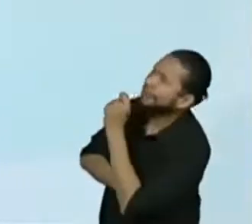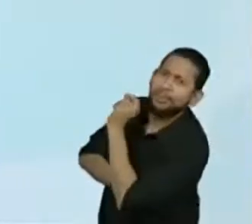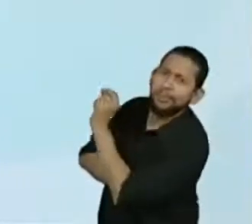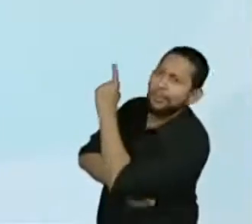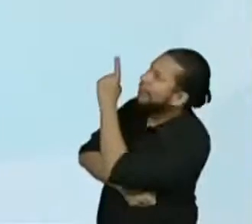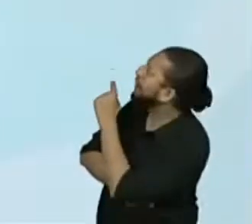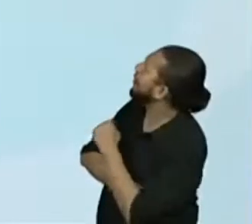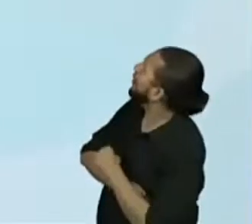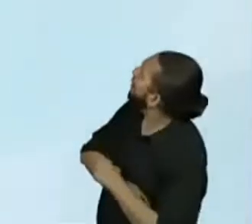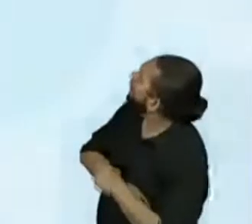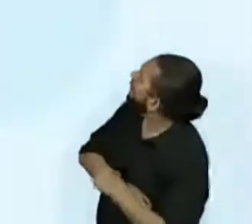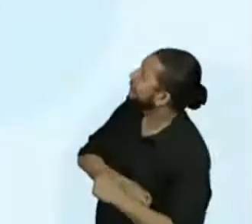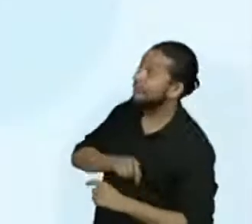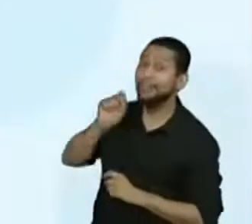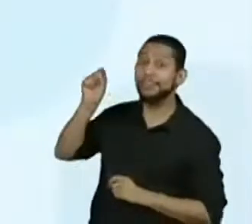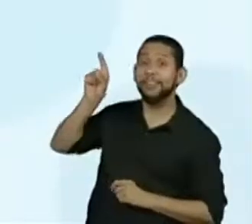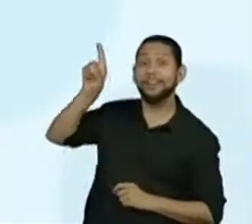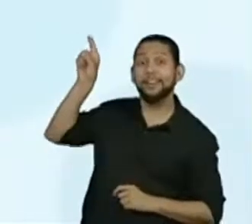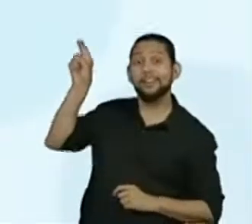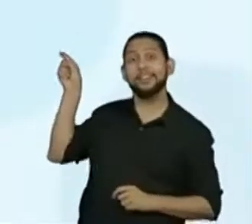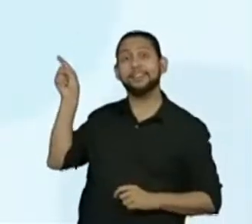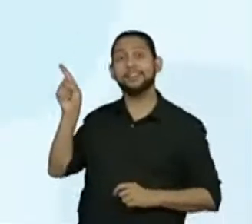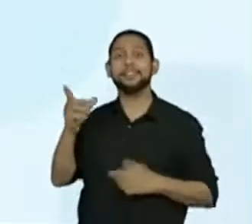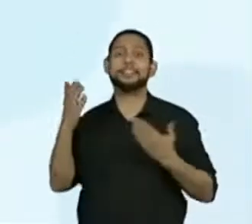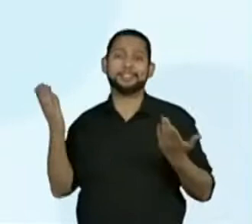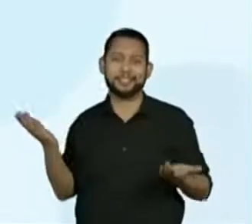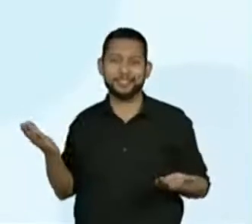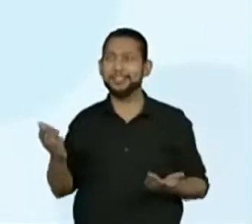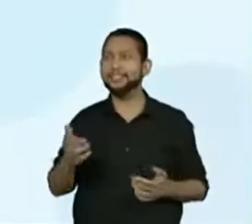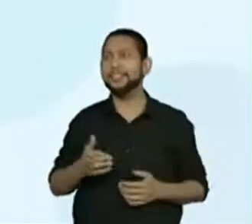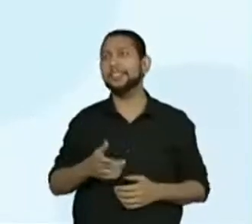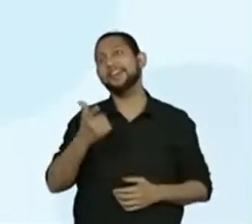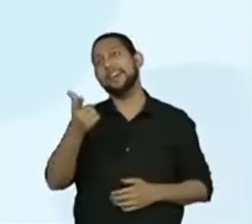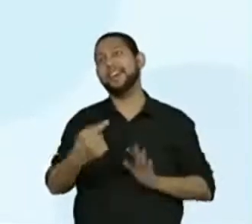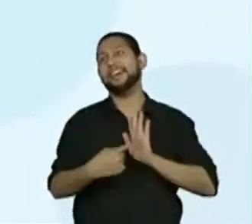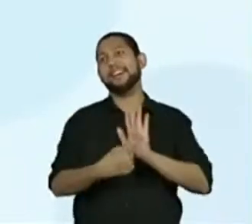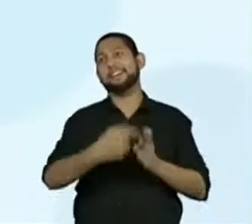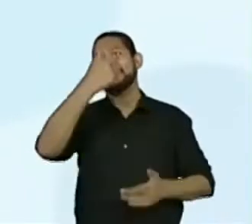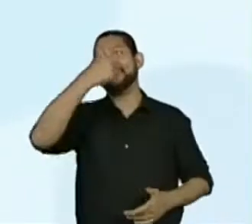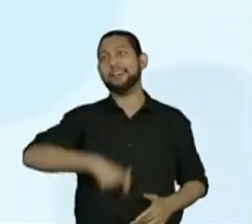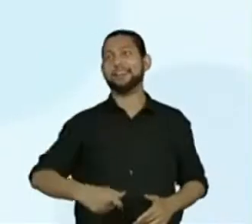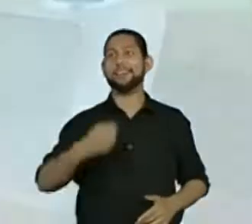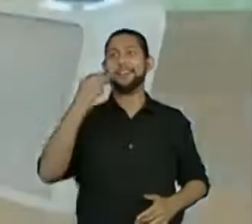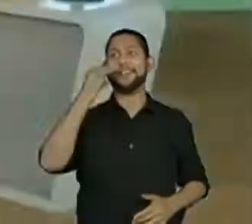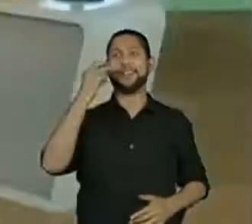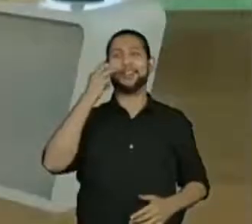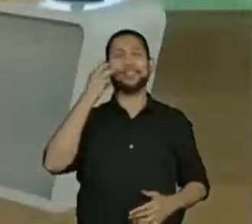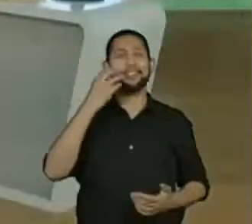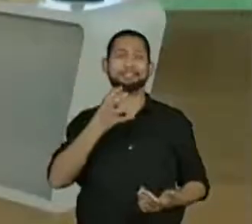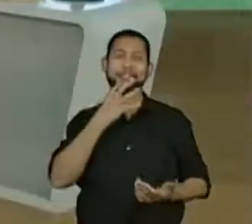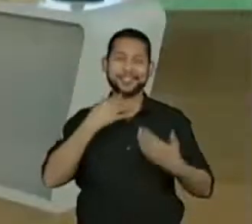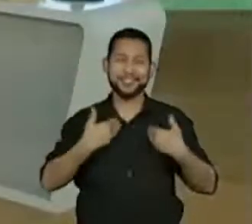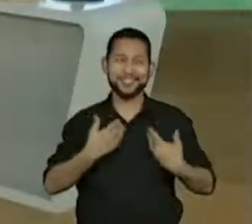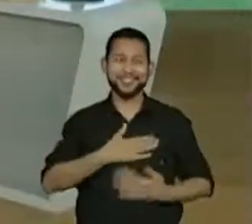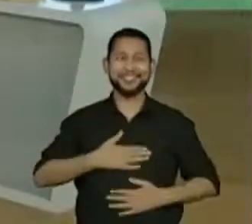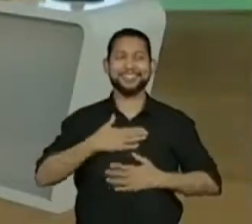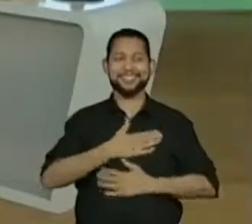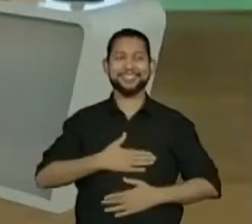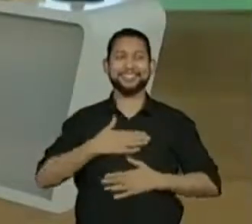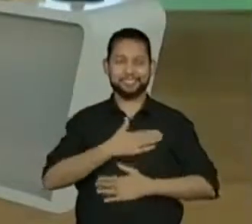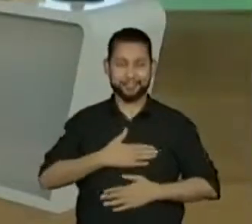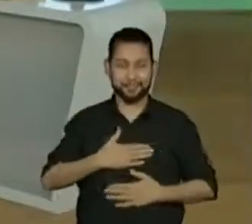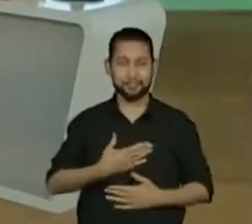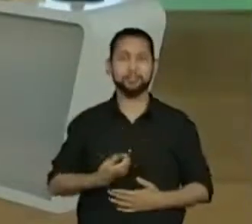esse sarau ó já tem um povo aqui ó você lógica que foi da vez que você conhece então